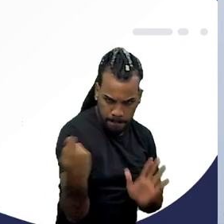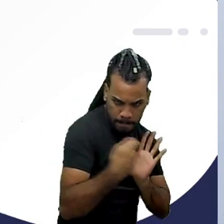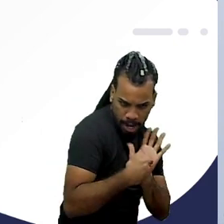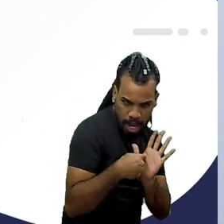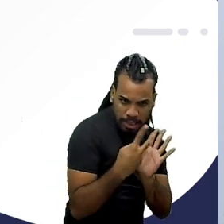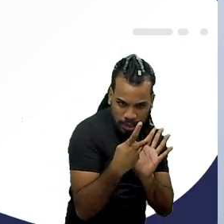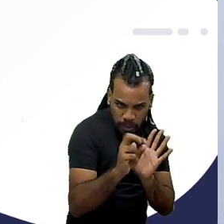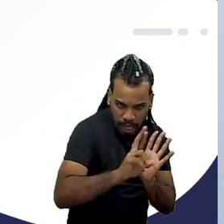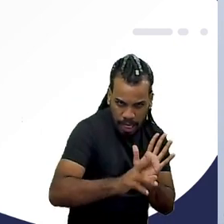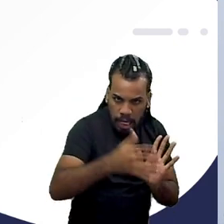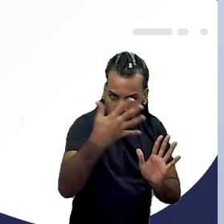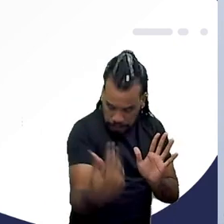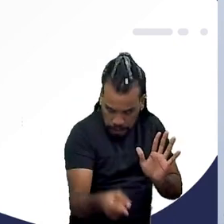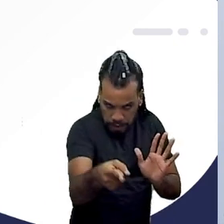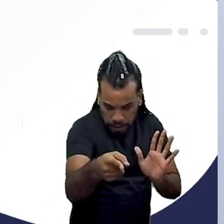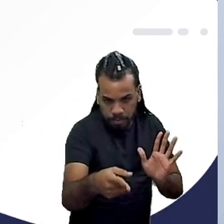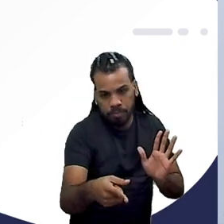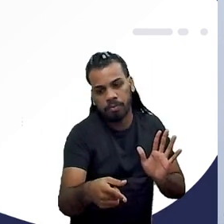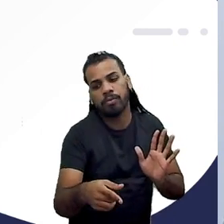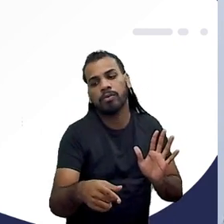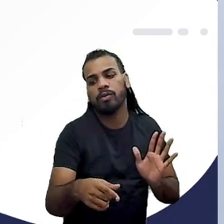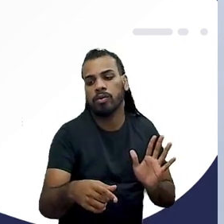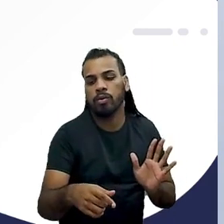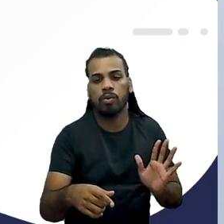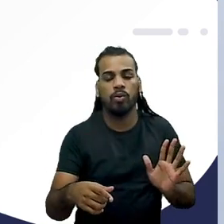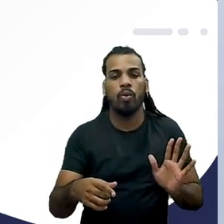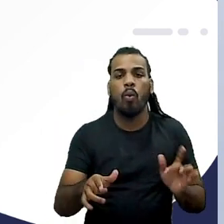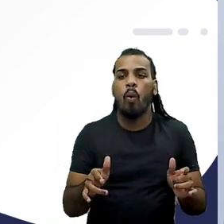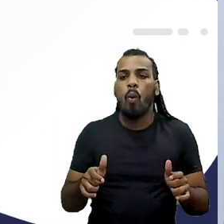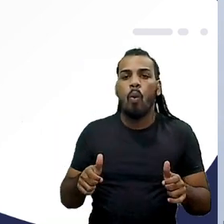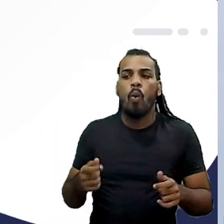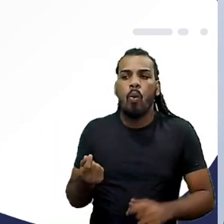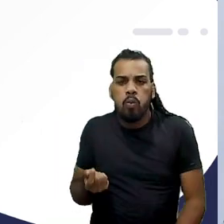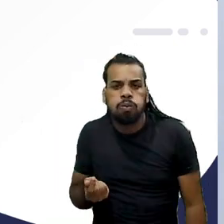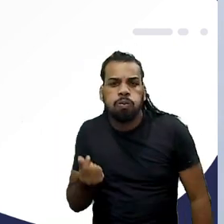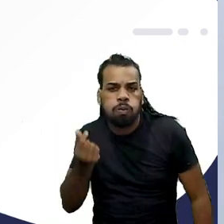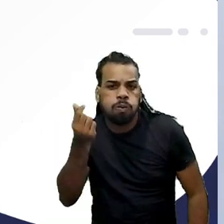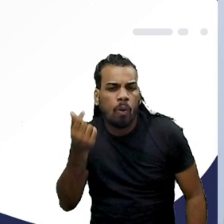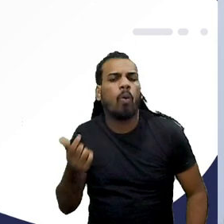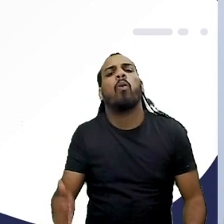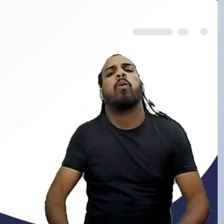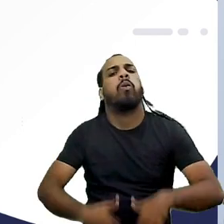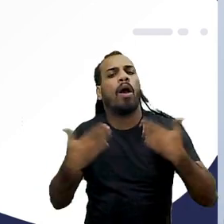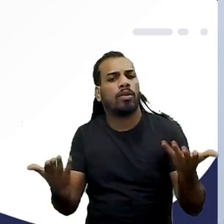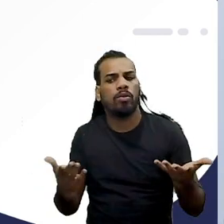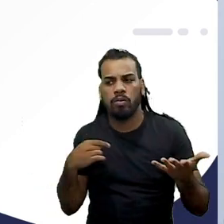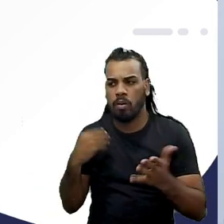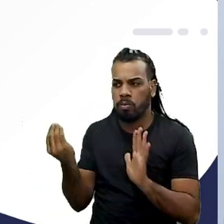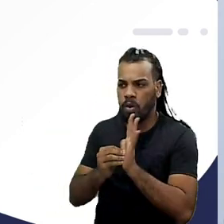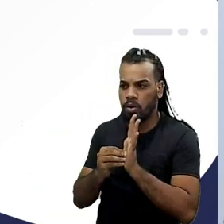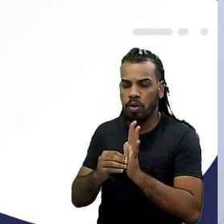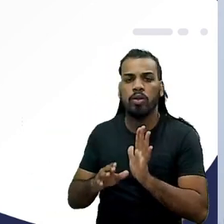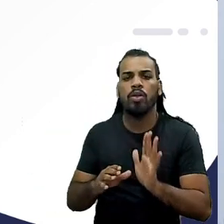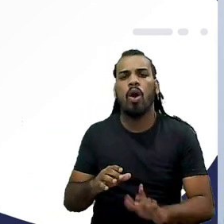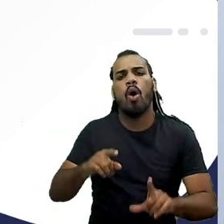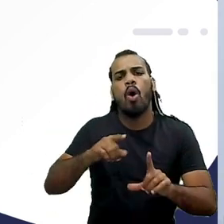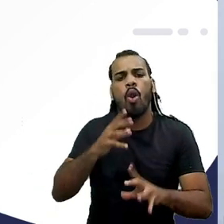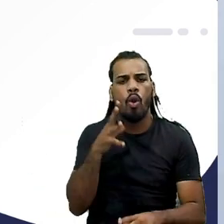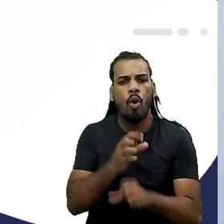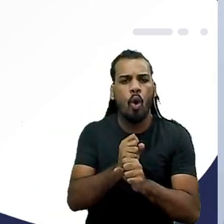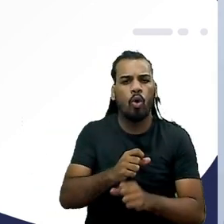esse preço? Quais foram os reais custos que eu levantei para esse produto? E qual a margem de lucro que